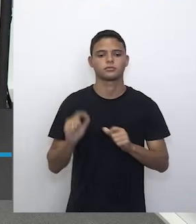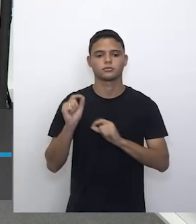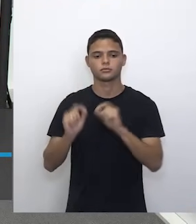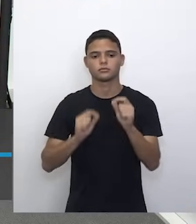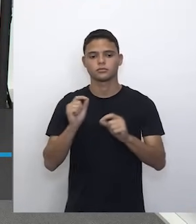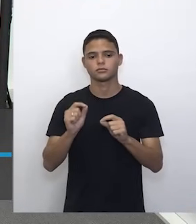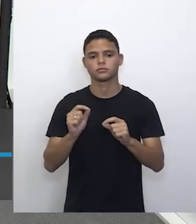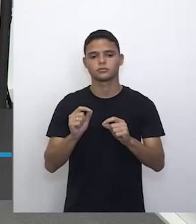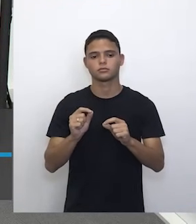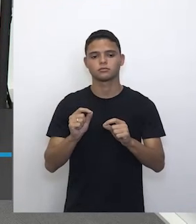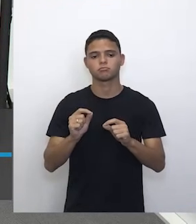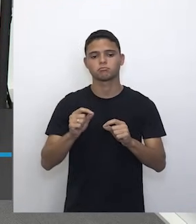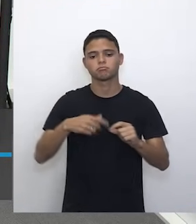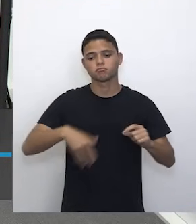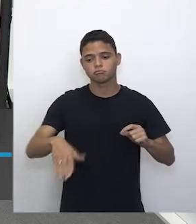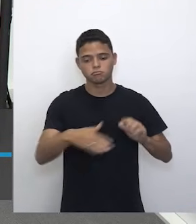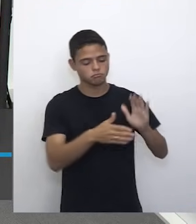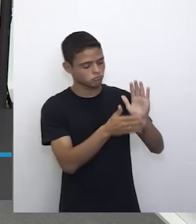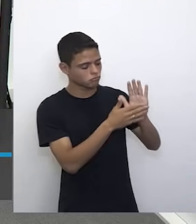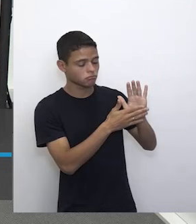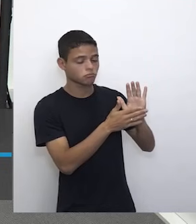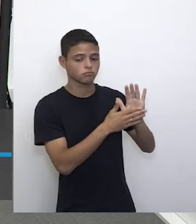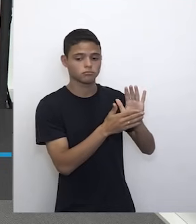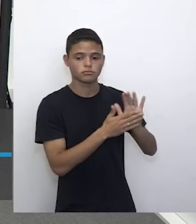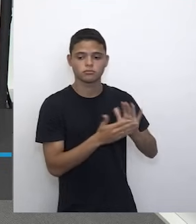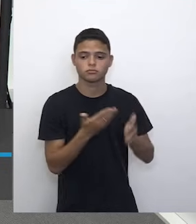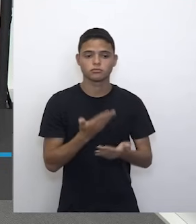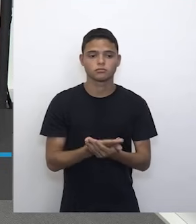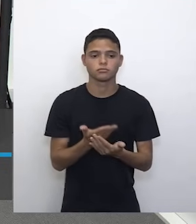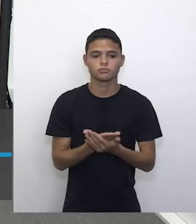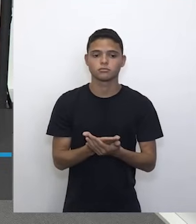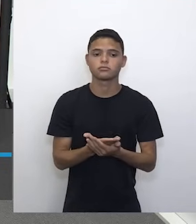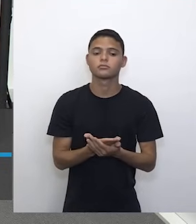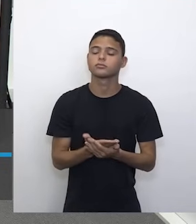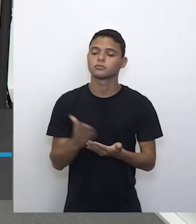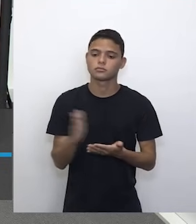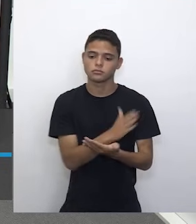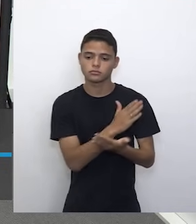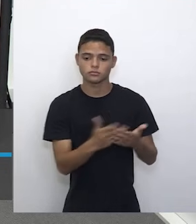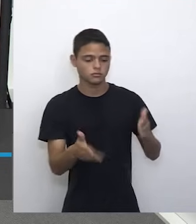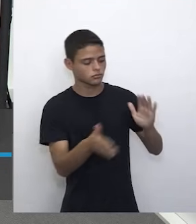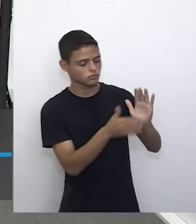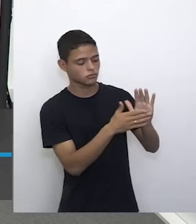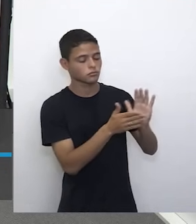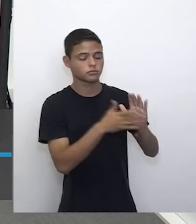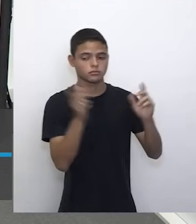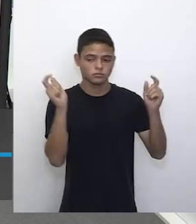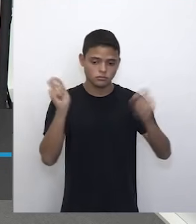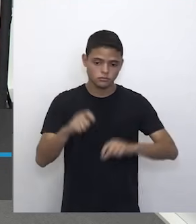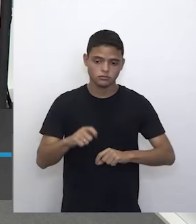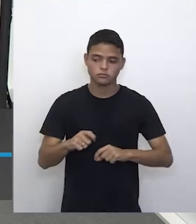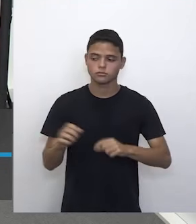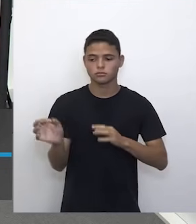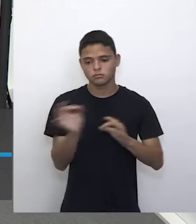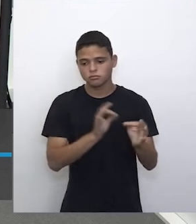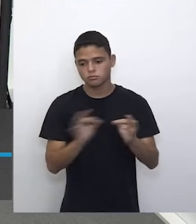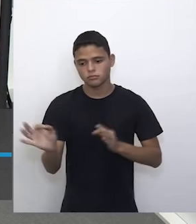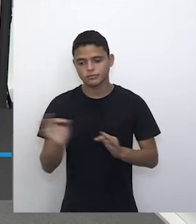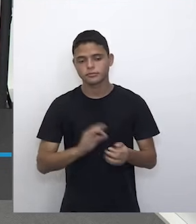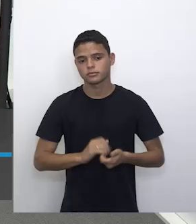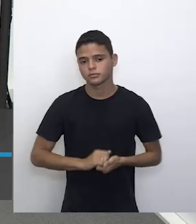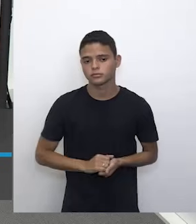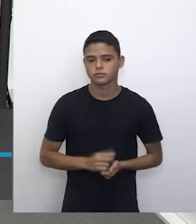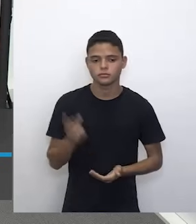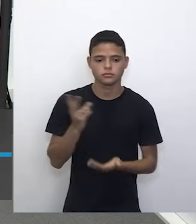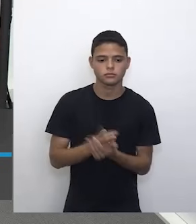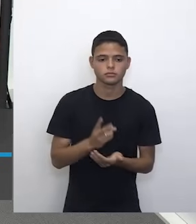daqui é uma proposta de aula, Sim. Não é a única, é uma das propostas possíveis, que sempre a gente